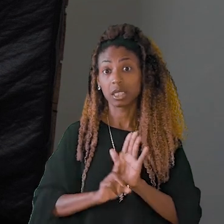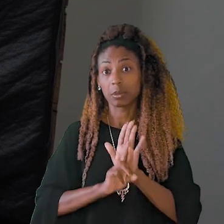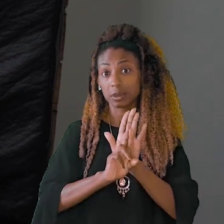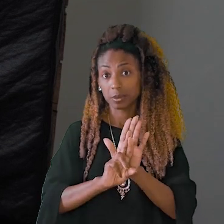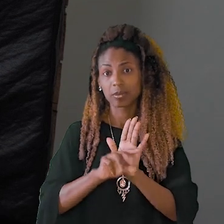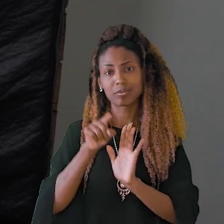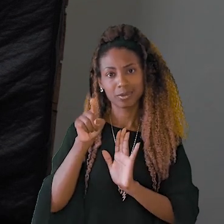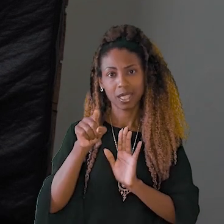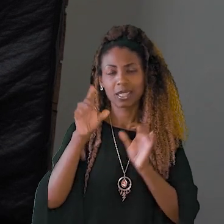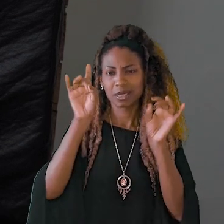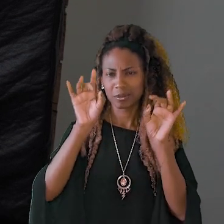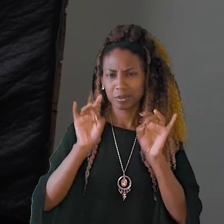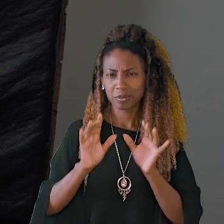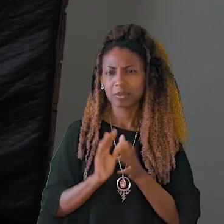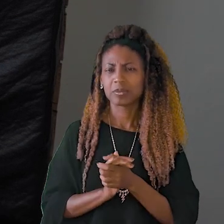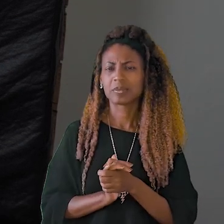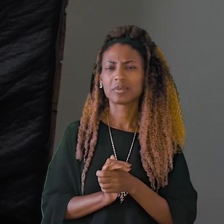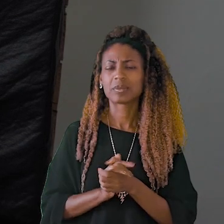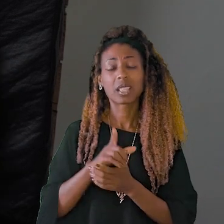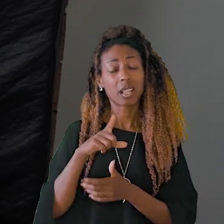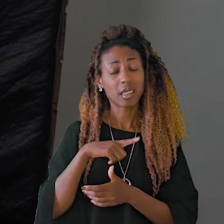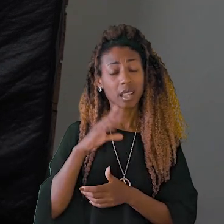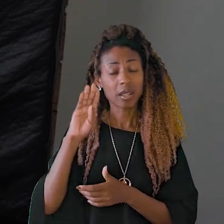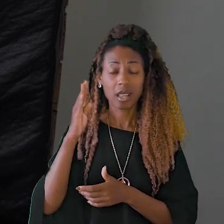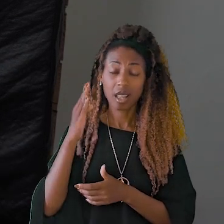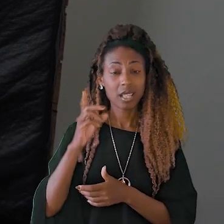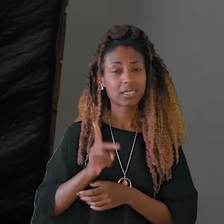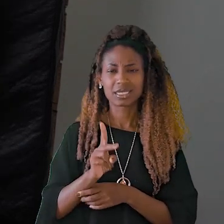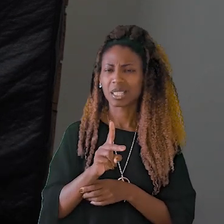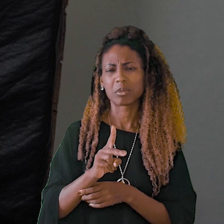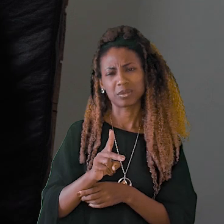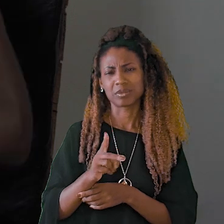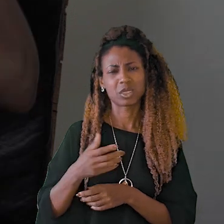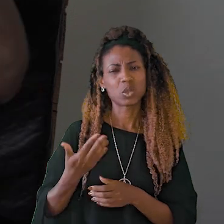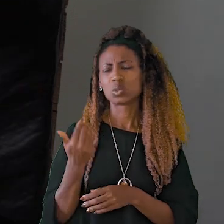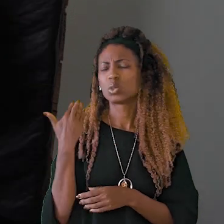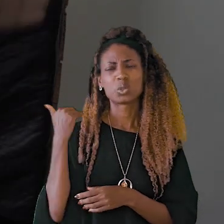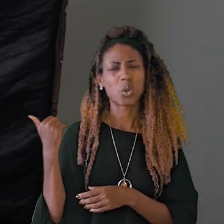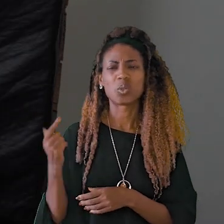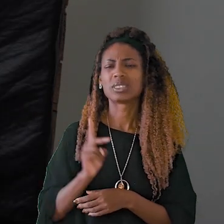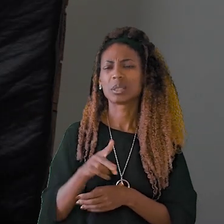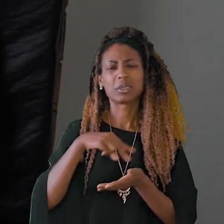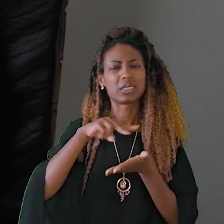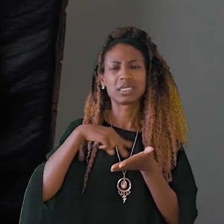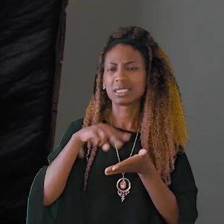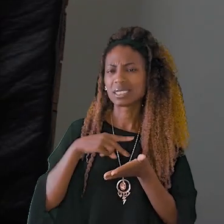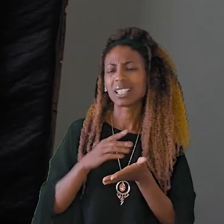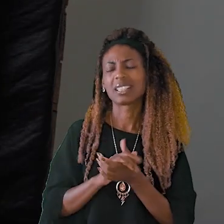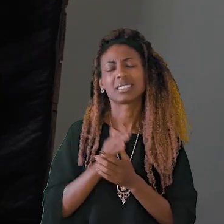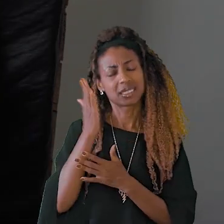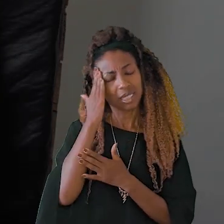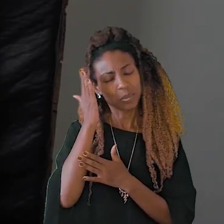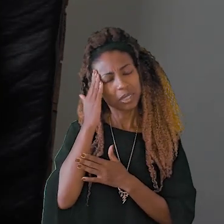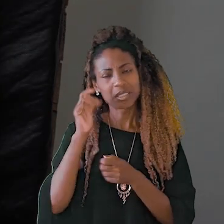a tudo que ela é. Então, a Beyoncé tem um lugar muito específico na minha vida. Desde novinha, eu sempre dancei todas as músicas dela, sempre pedi todas as coreografias dela, sabia